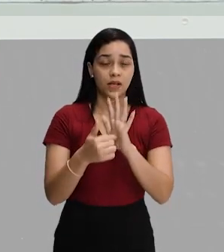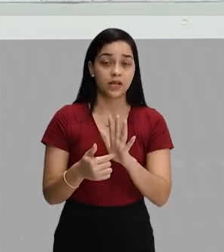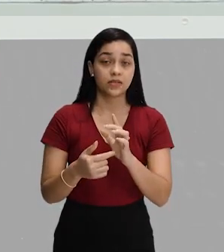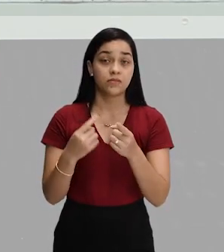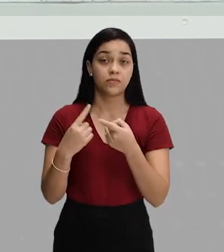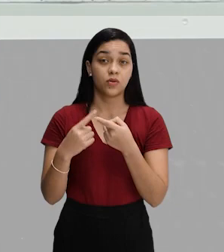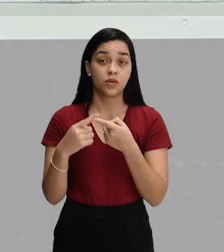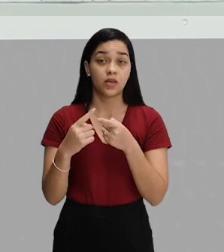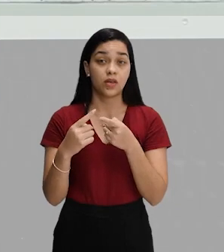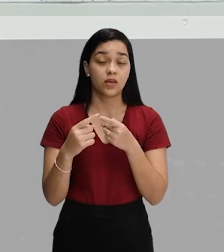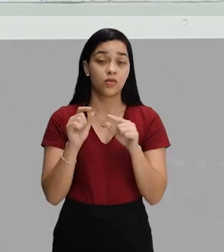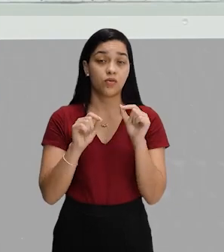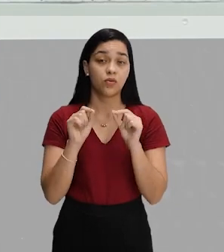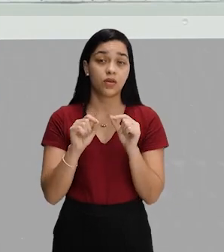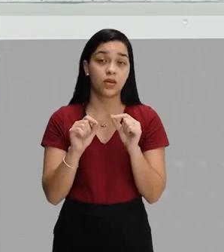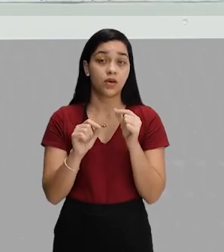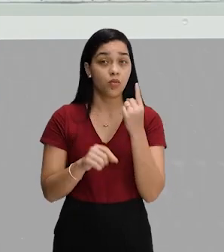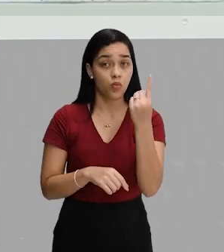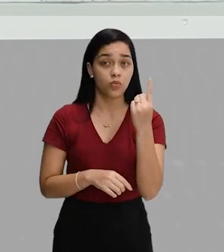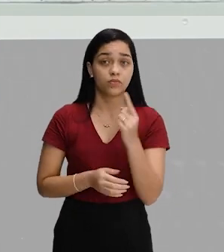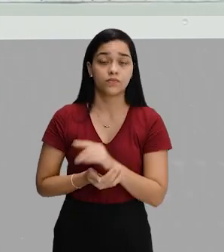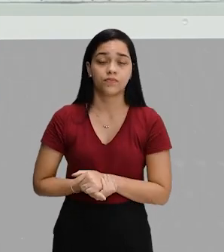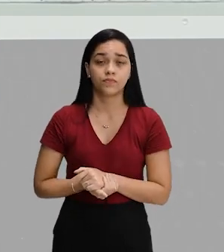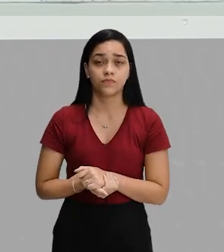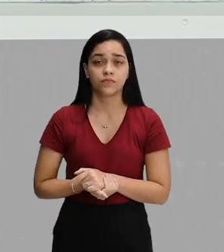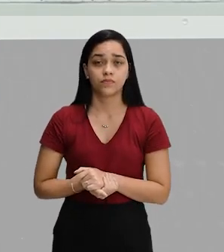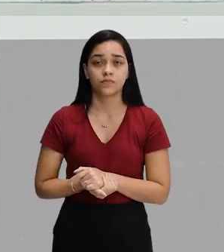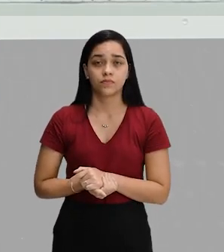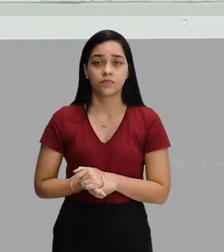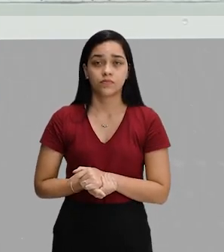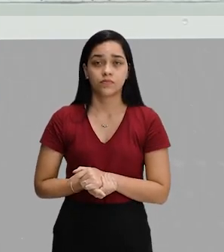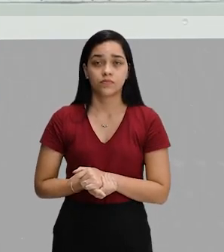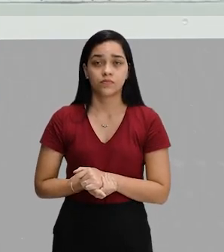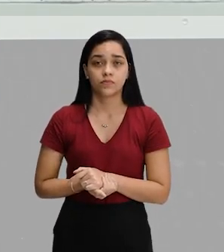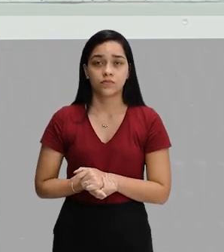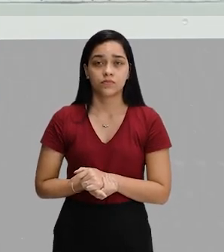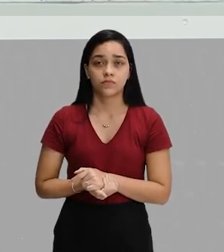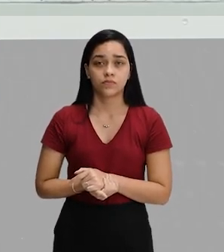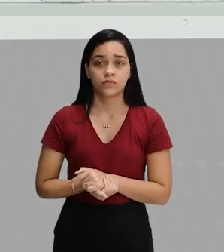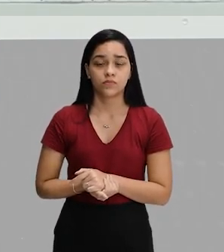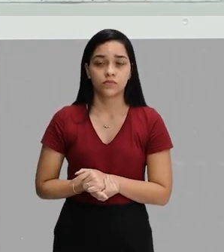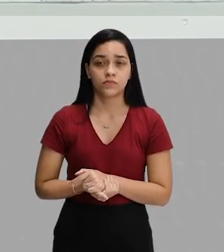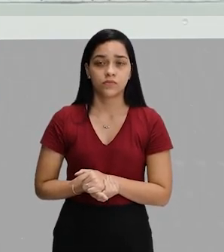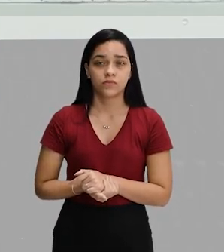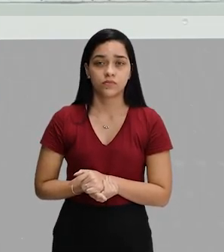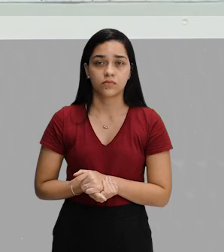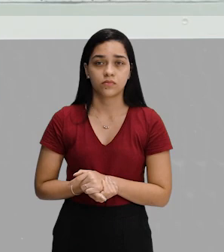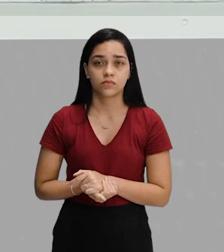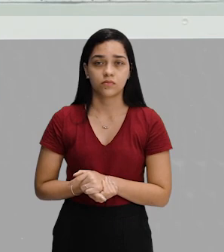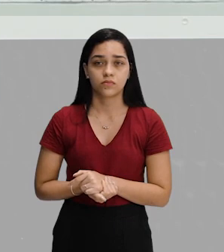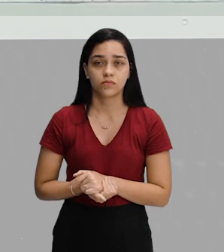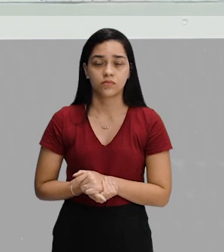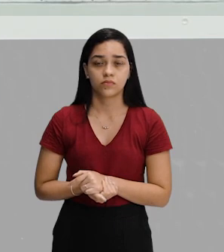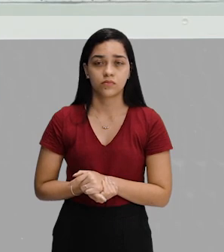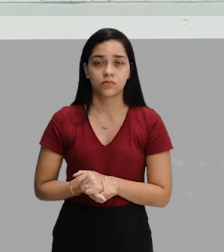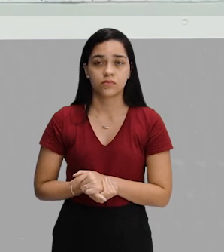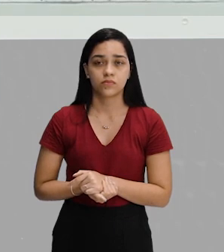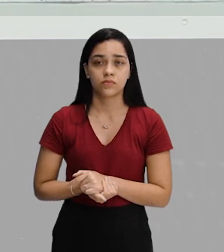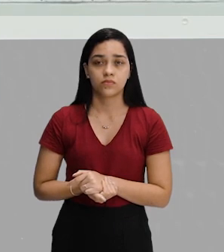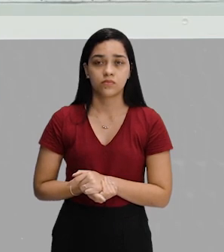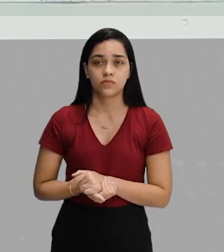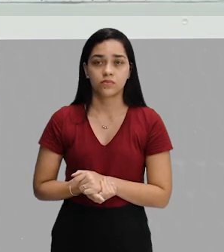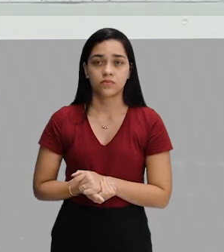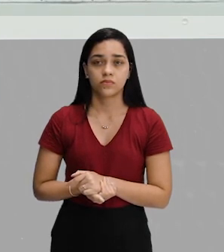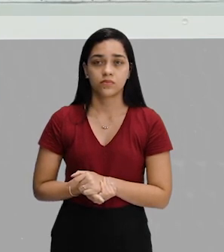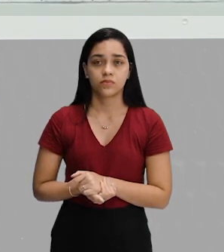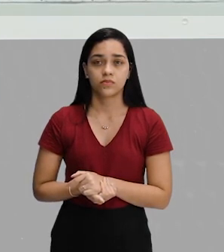porque está subentendido que é 1. E, turma, observa que aqui está menos 1. Então,